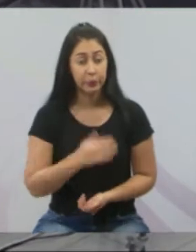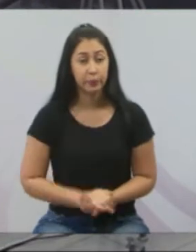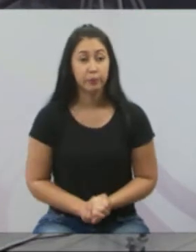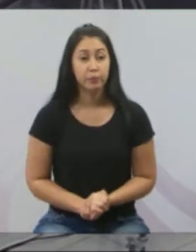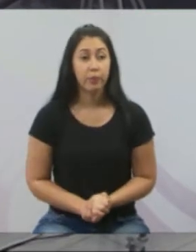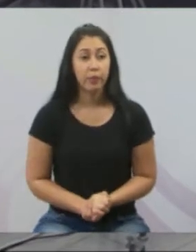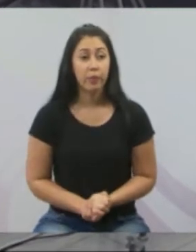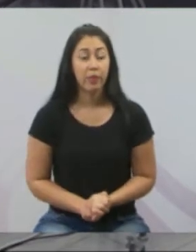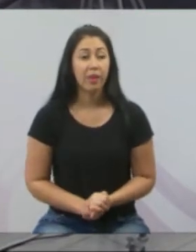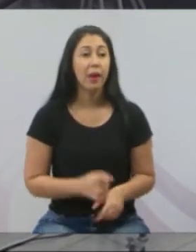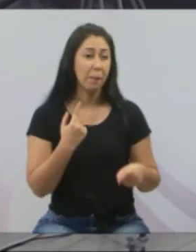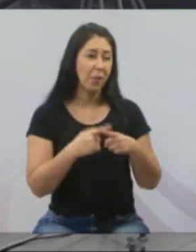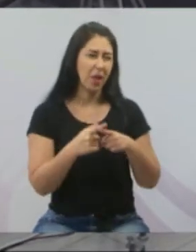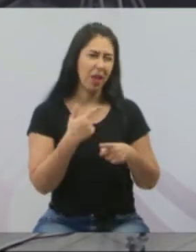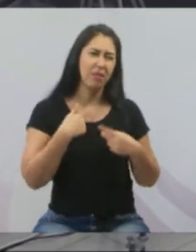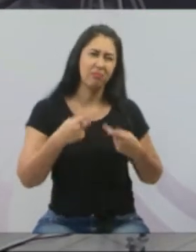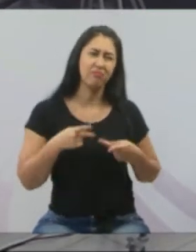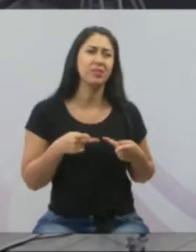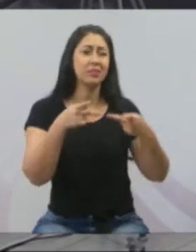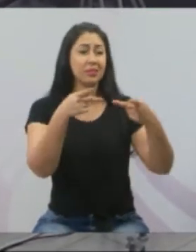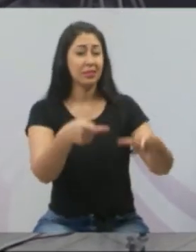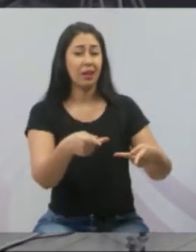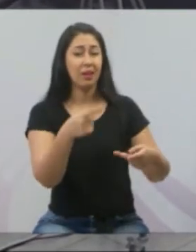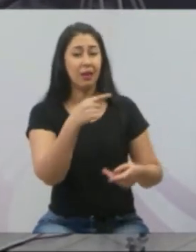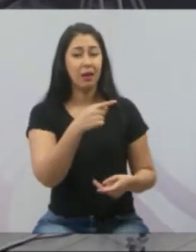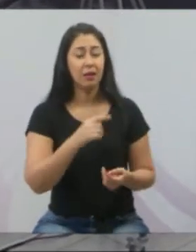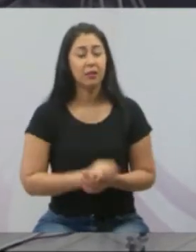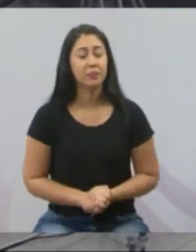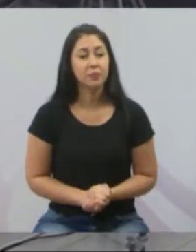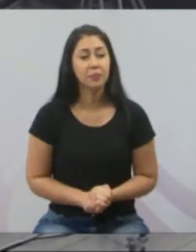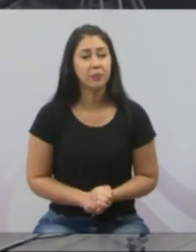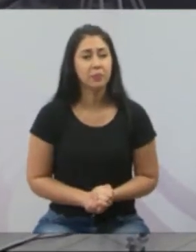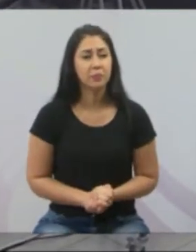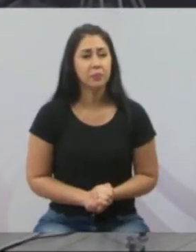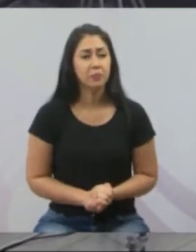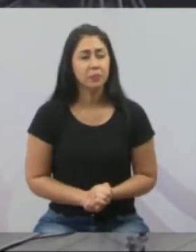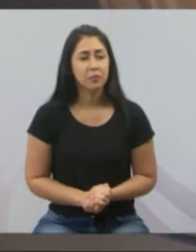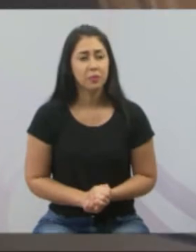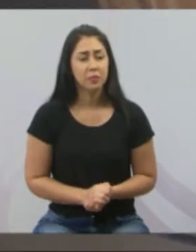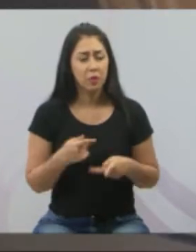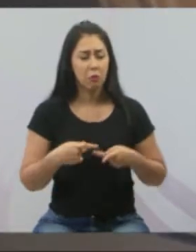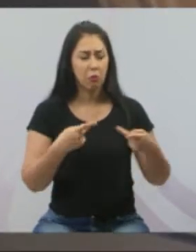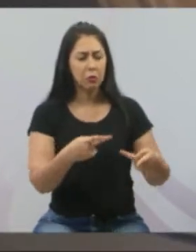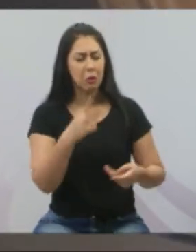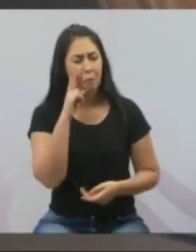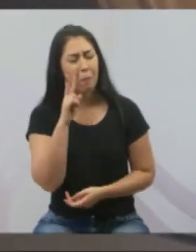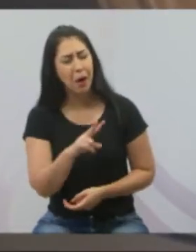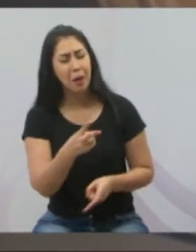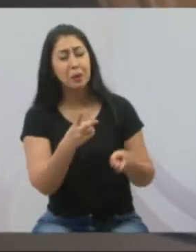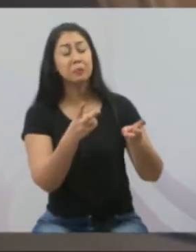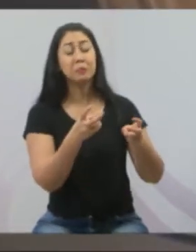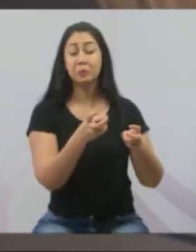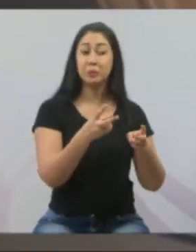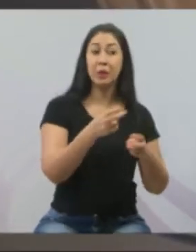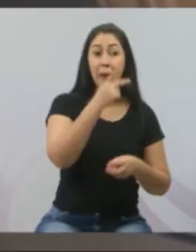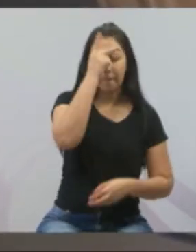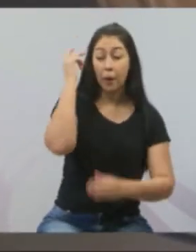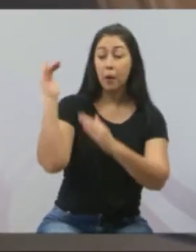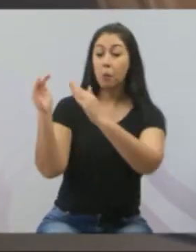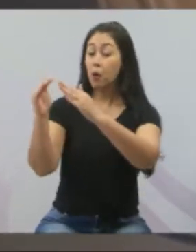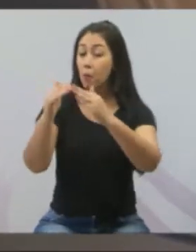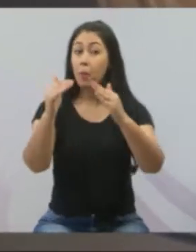Requerimento 222. Requeremos ao excelentíssimo senhor presidente desta casa, ouvido e aprovado pelo egrégio plenário, cumpridas as formalidades regimentais,